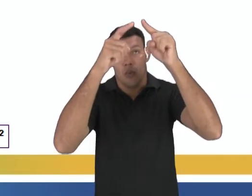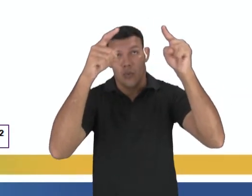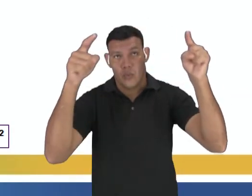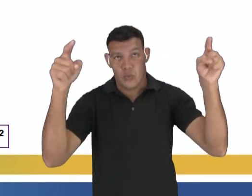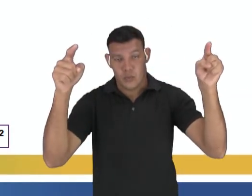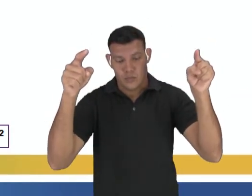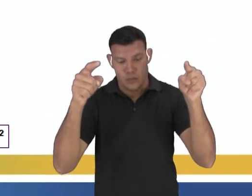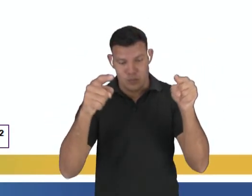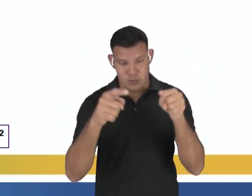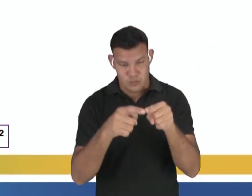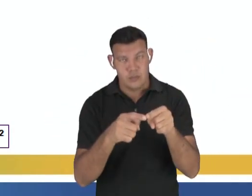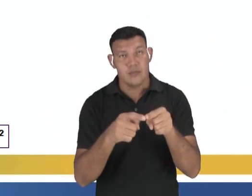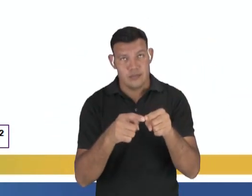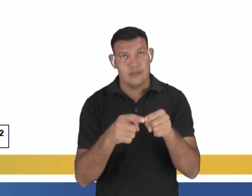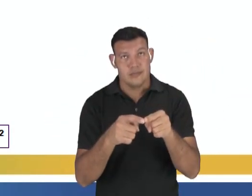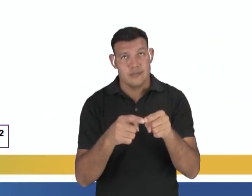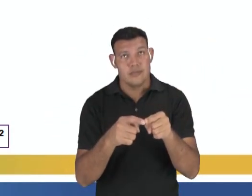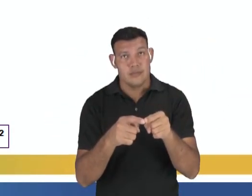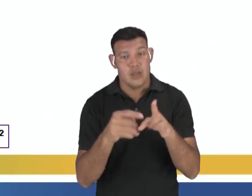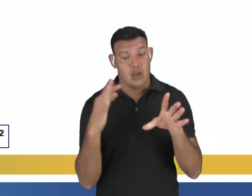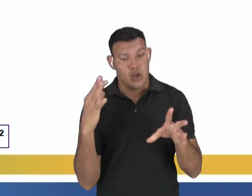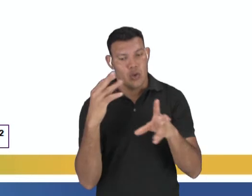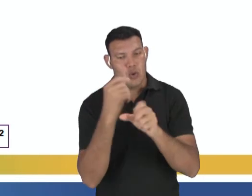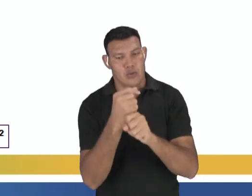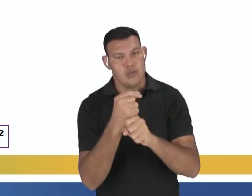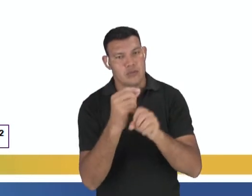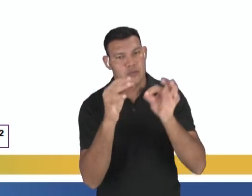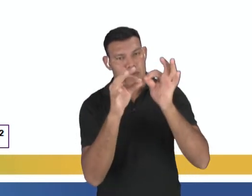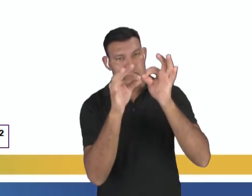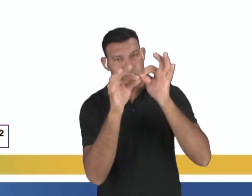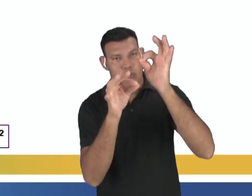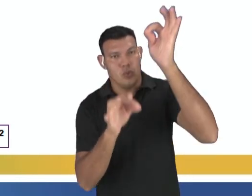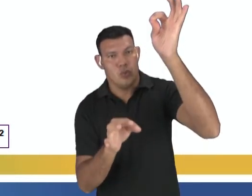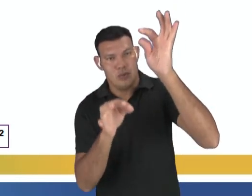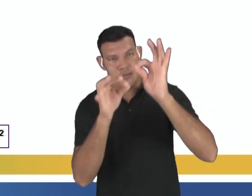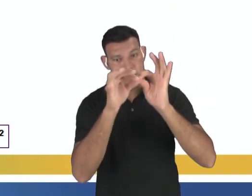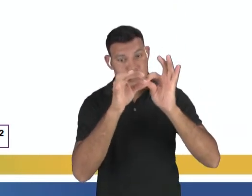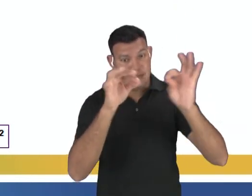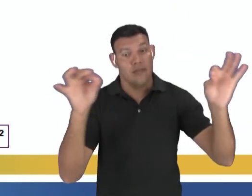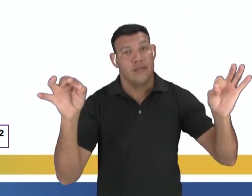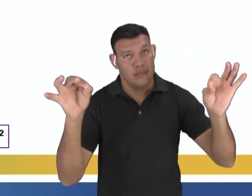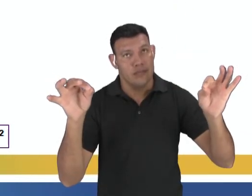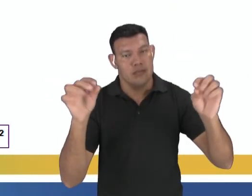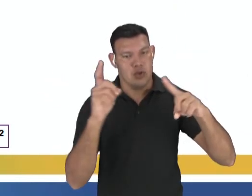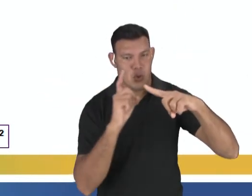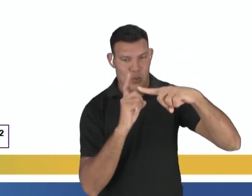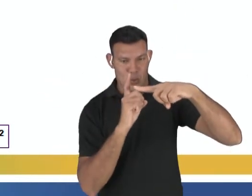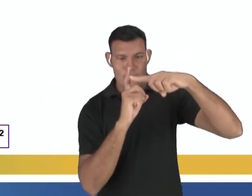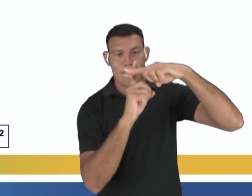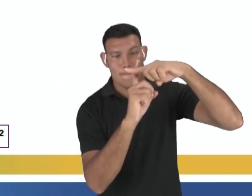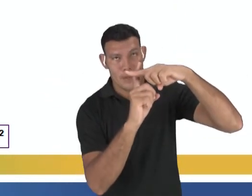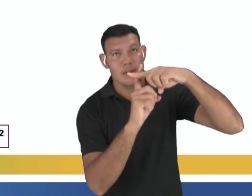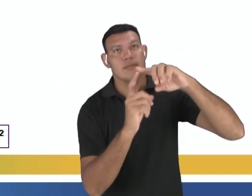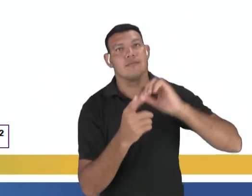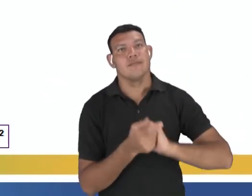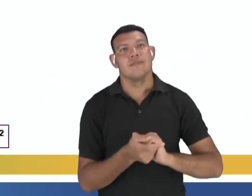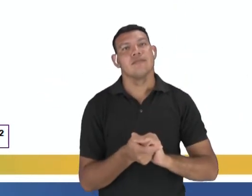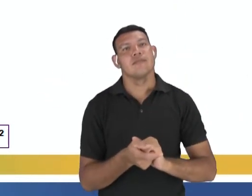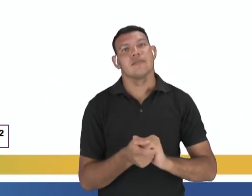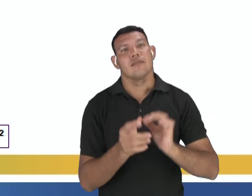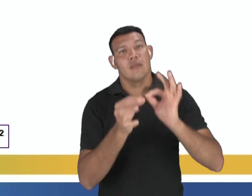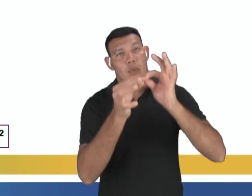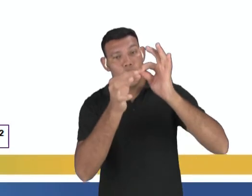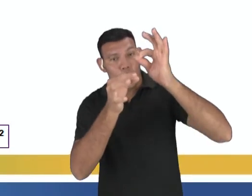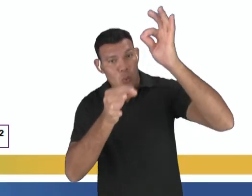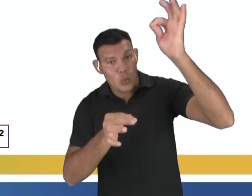pelo semiproduto de suas diagonais, das medidas de suas diagonais, melhor dizendo. Então, no caso do losango,